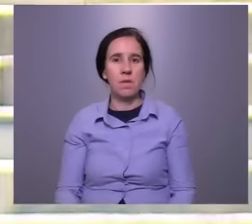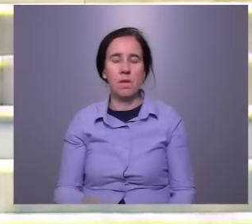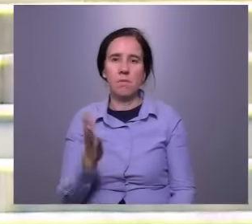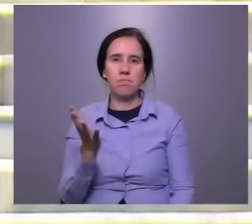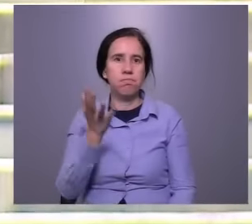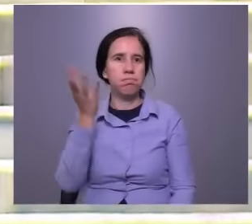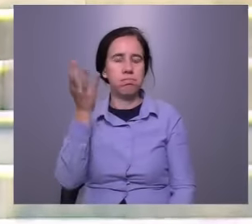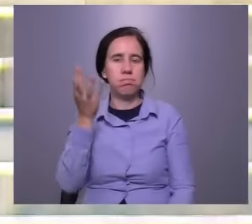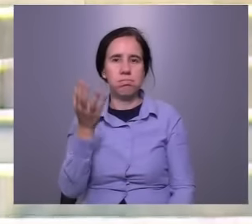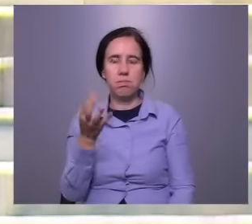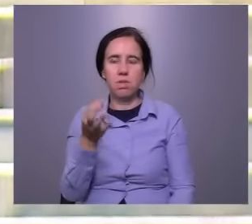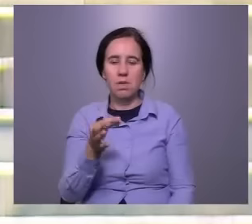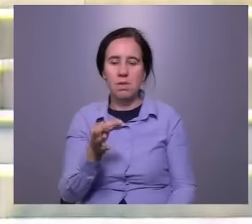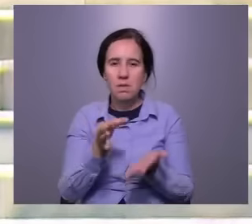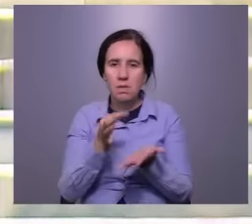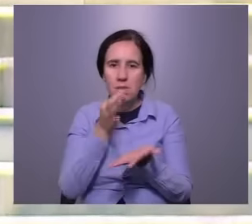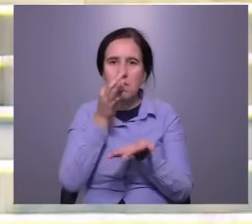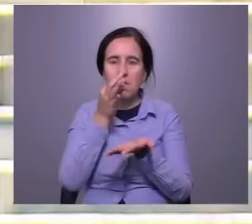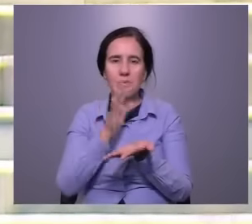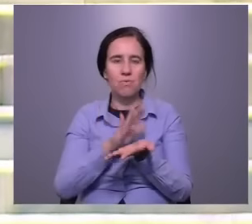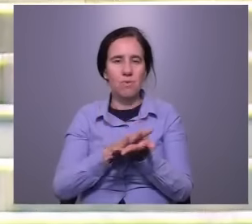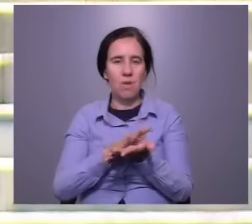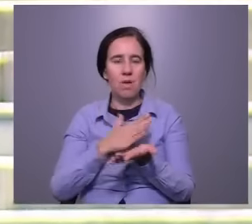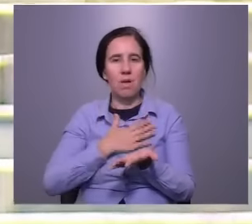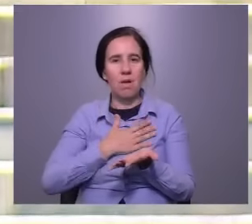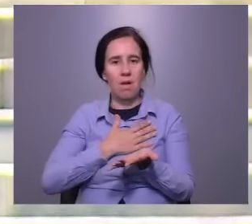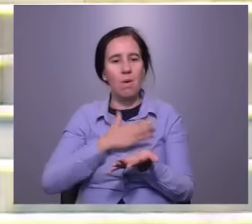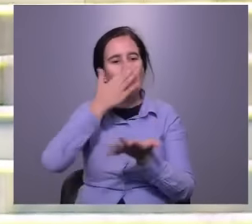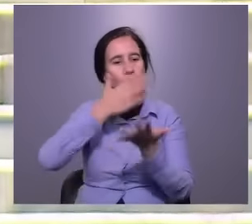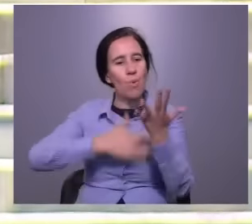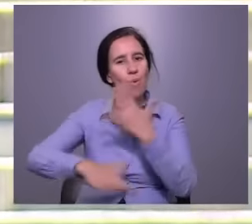preparando-nos a mesa da refeição.